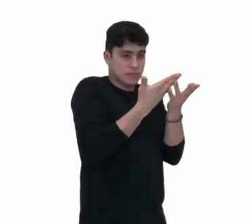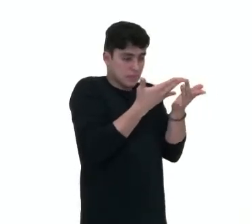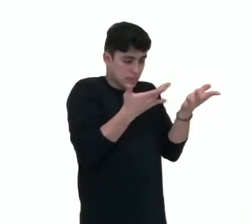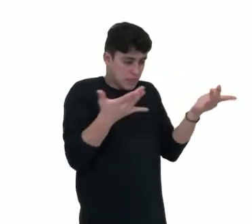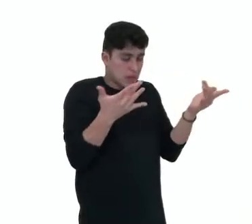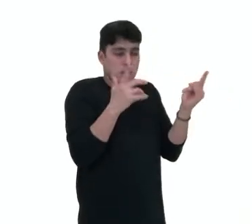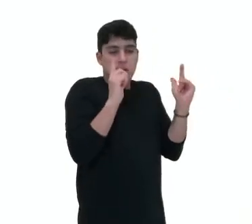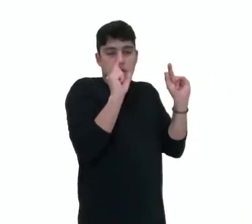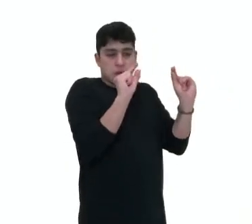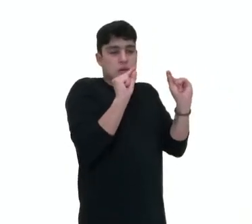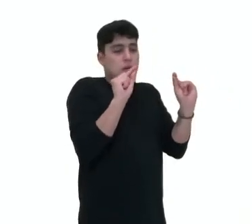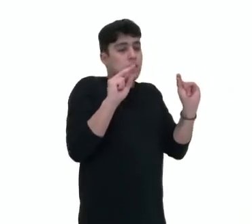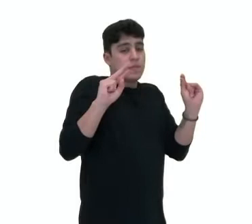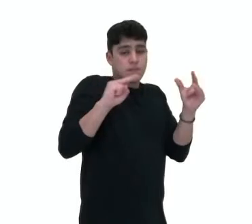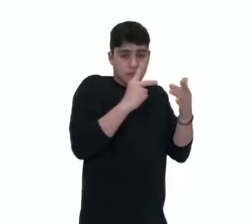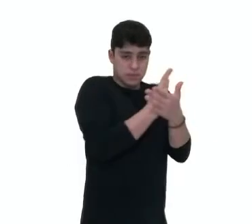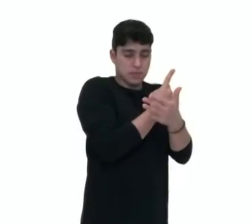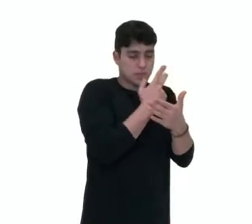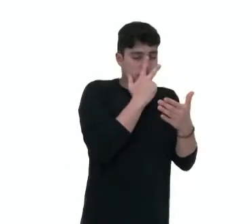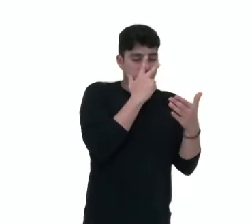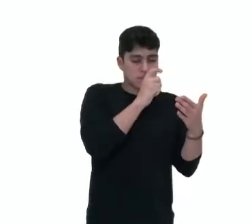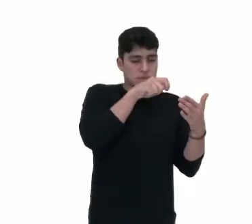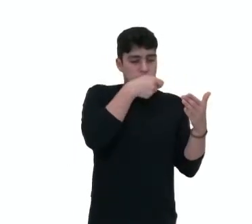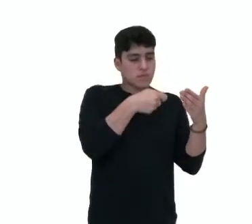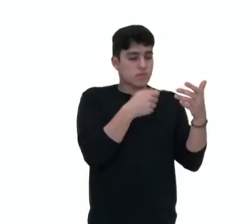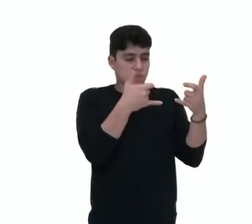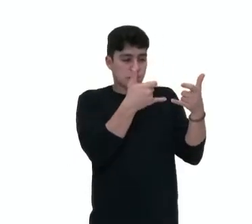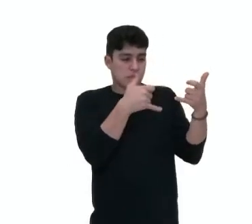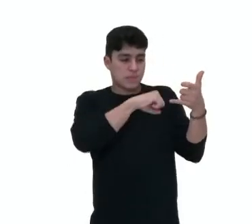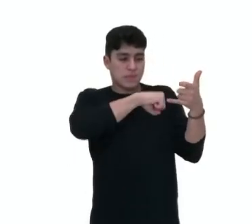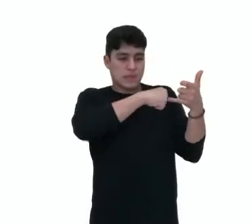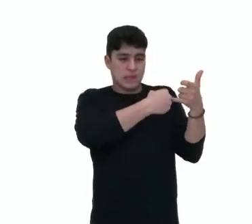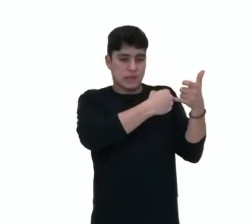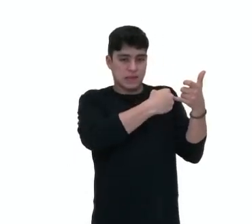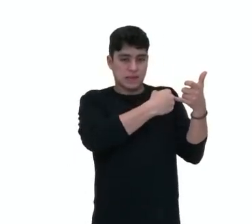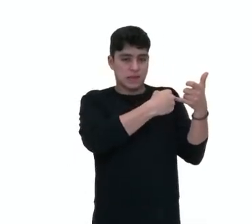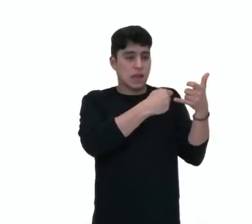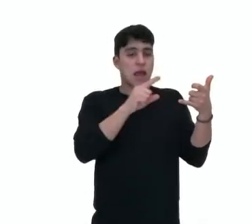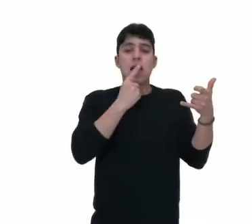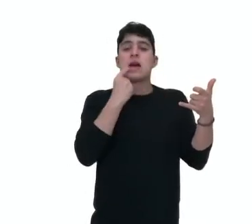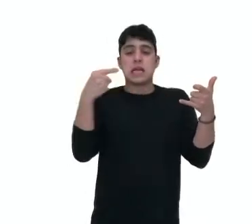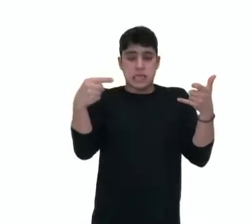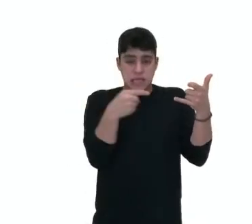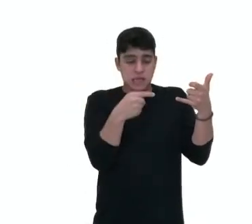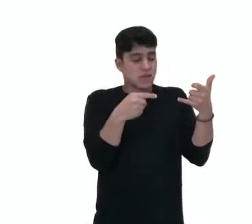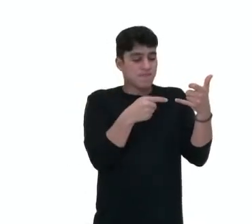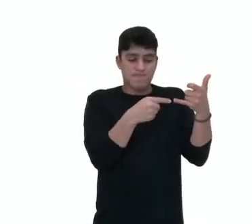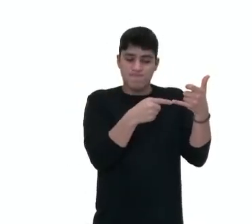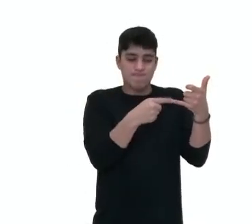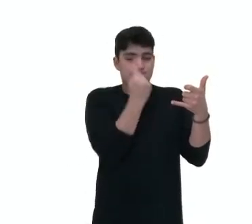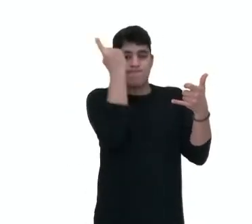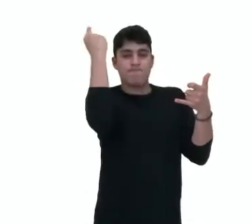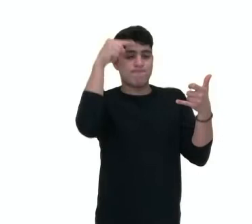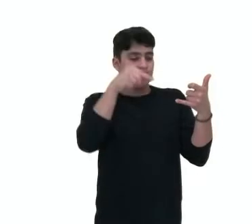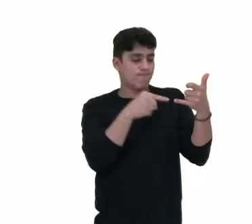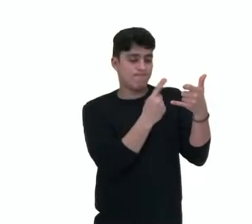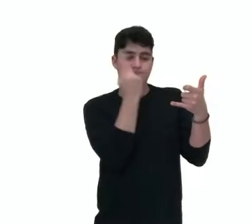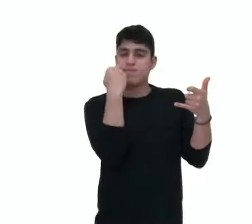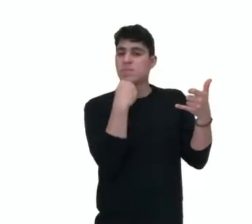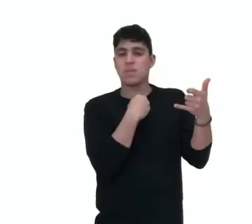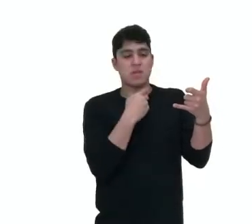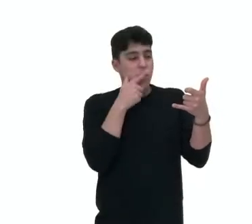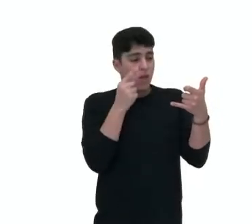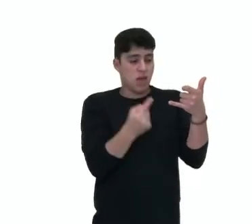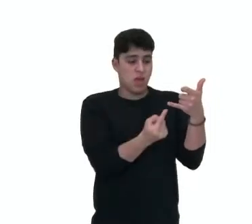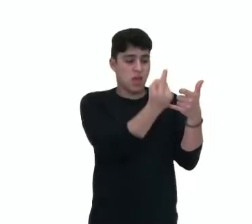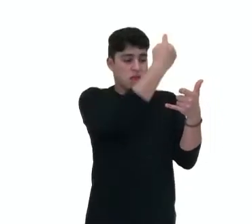isquêmico, ocorre um bloqueio desse vaso. Por alguma razão é bloqueada e o sangue não percorre, não